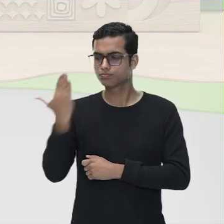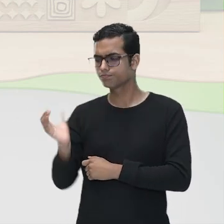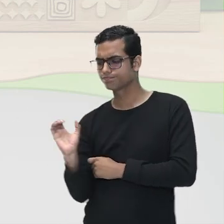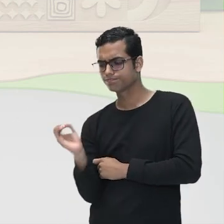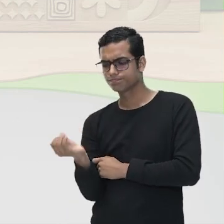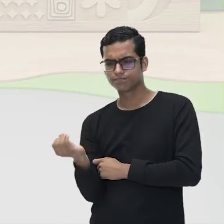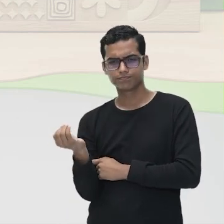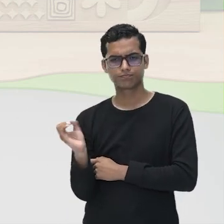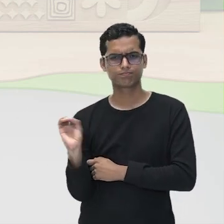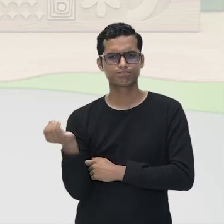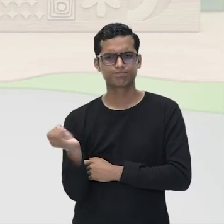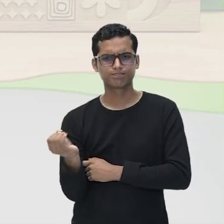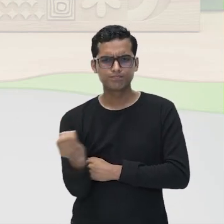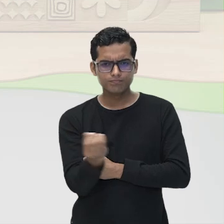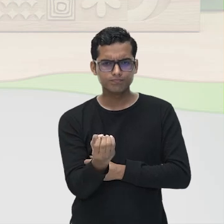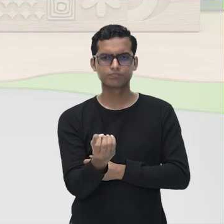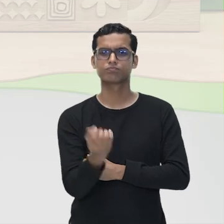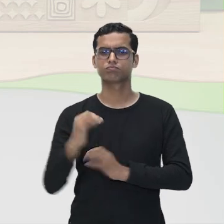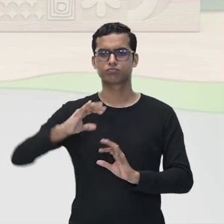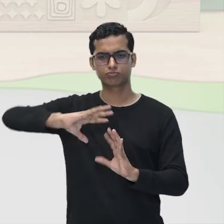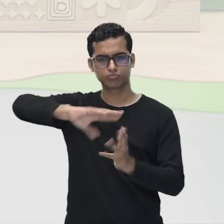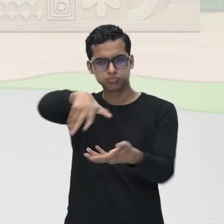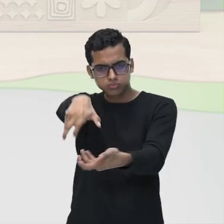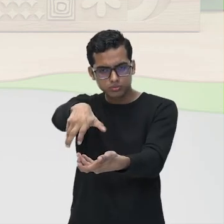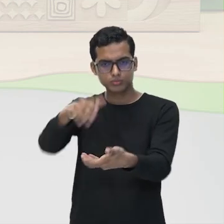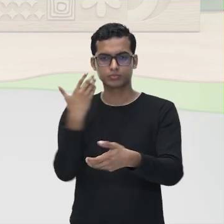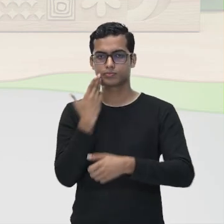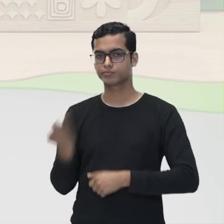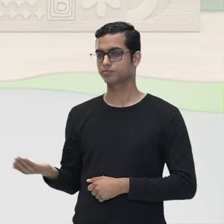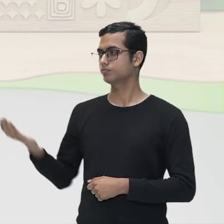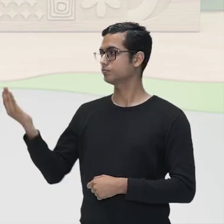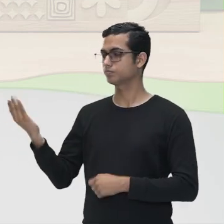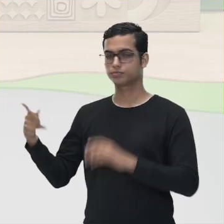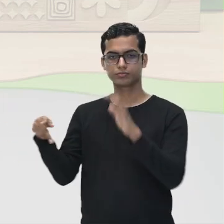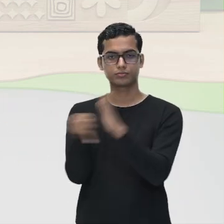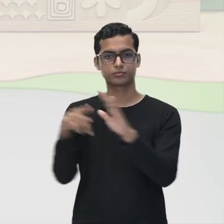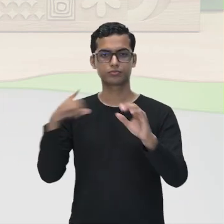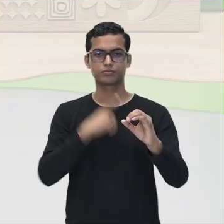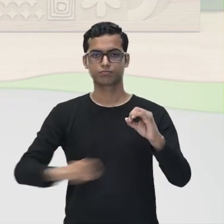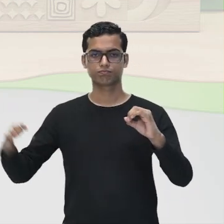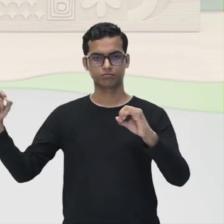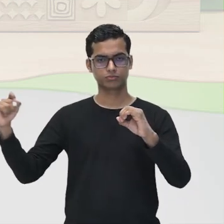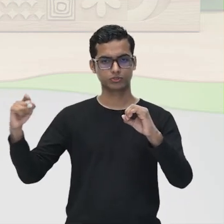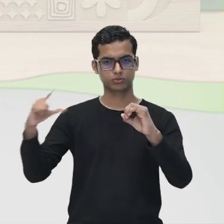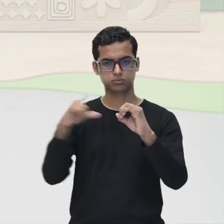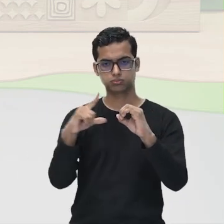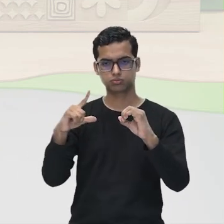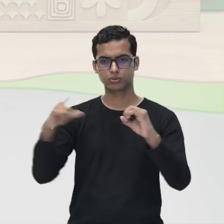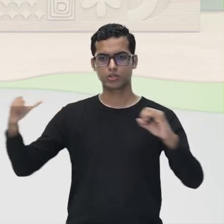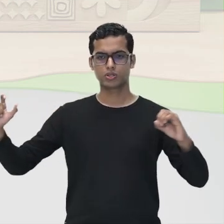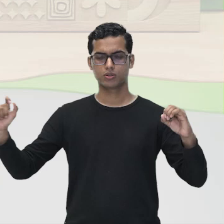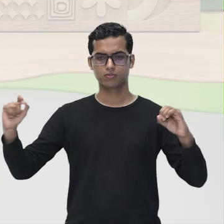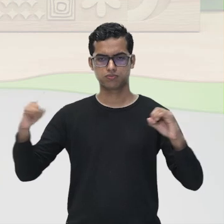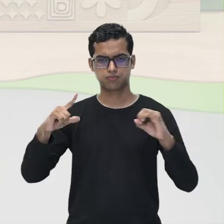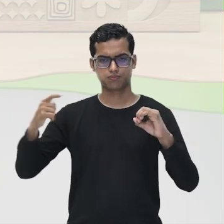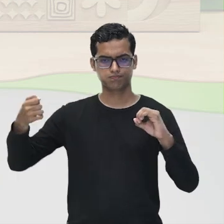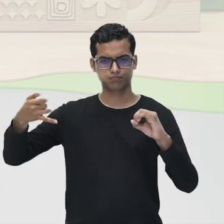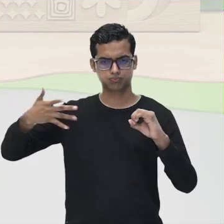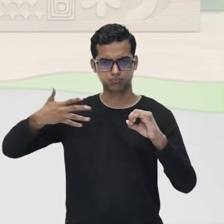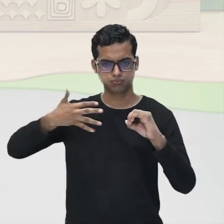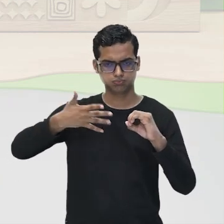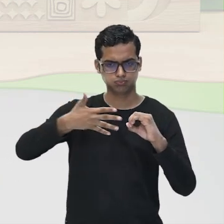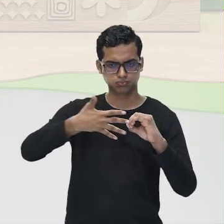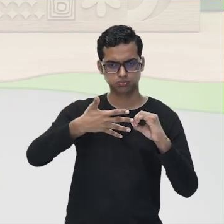E conforme o movimento de rotação, os raios solares, observem